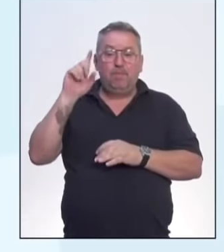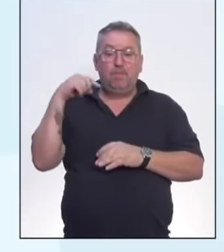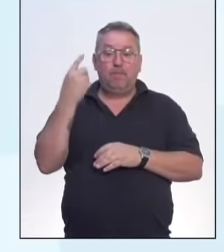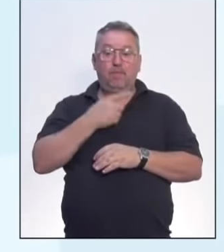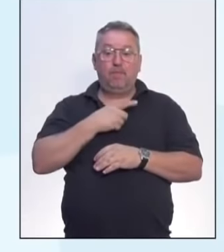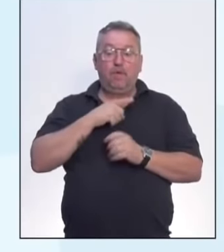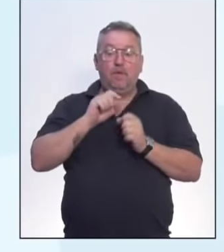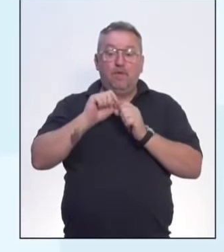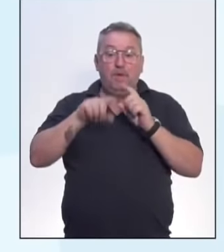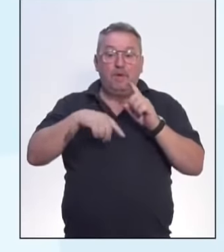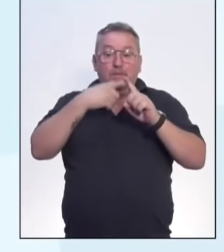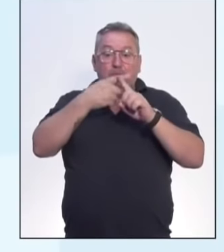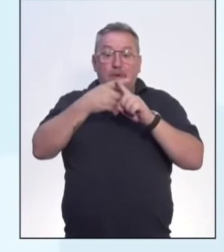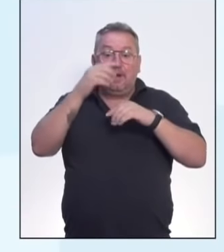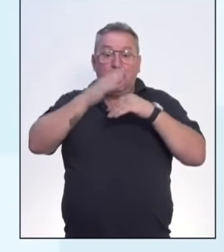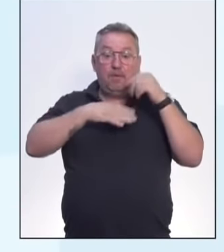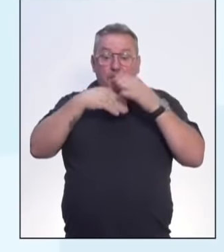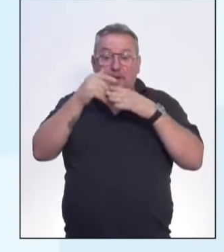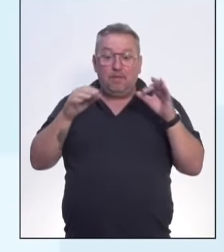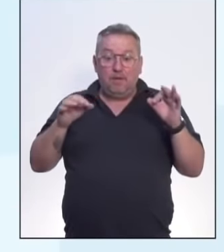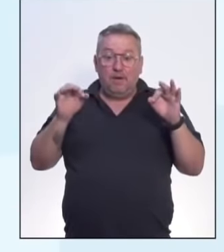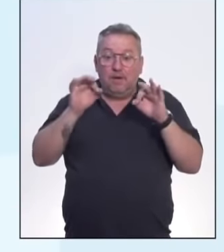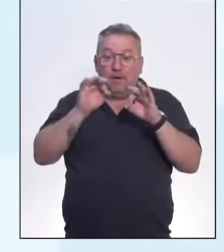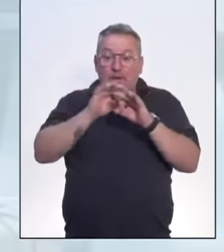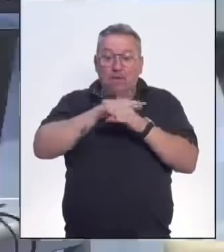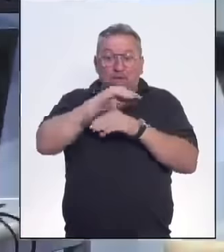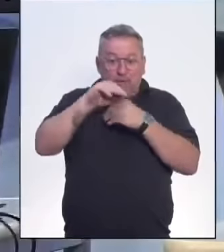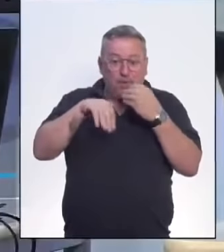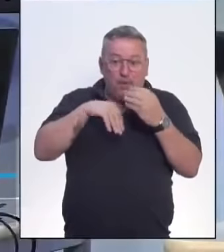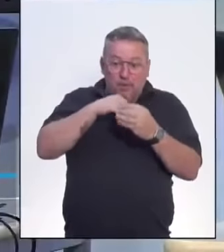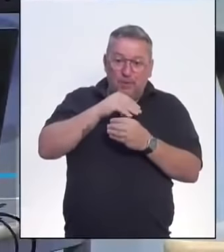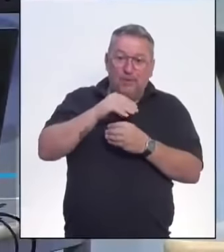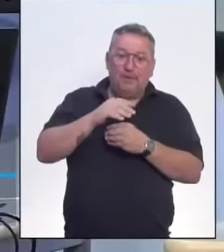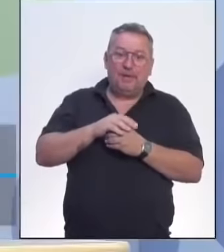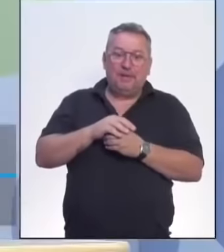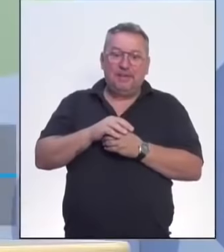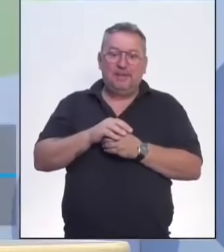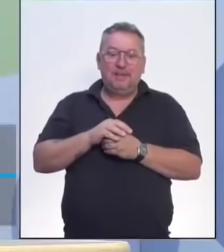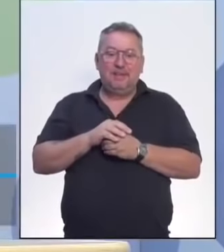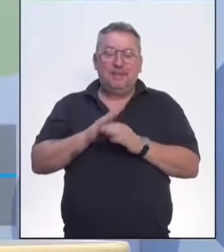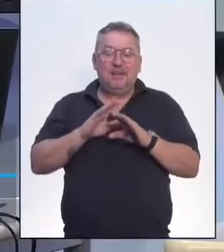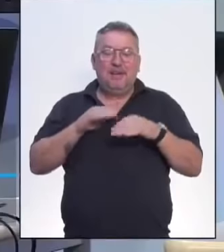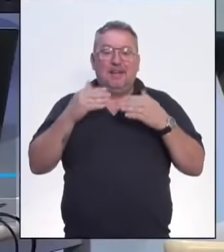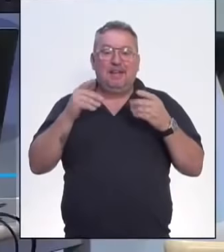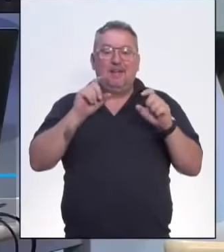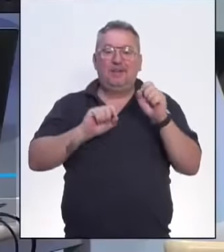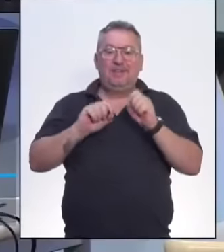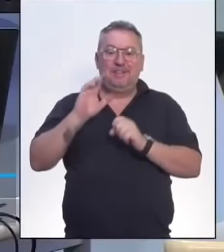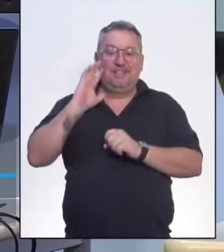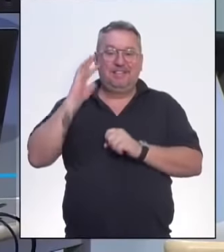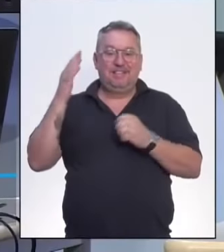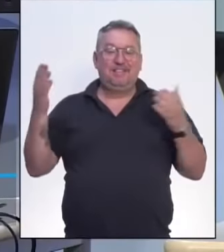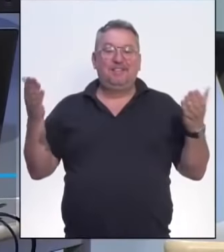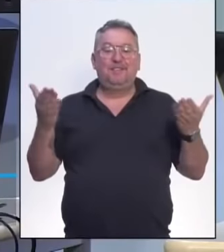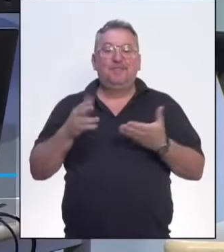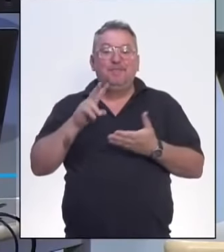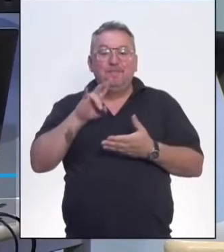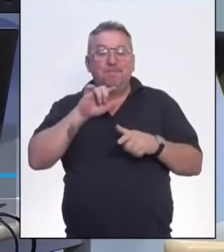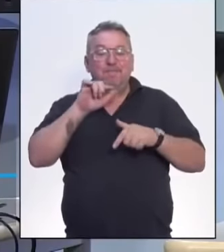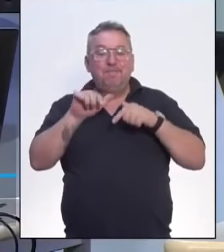estendeu um pouquinho mais da habilidade para acabar não misturando as coisas, né, Alessandra? Então, o que acontece? Hoje a gente vai